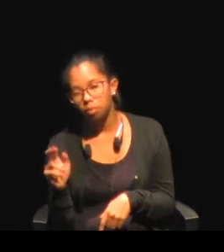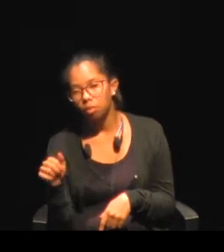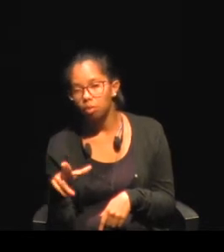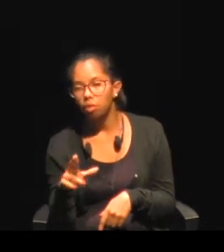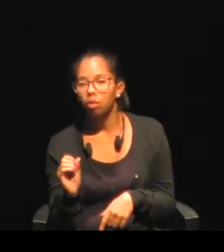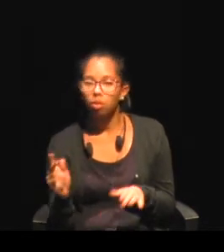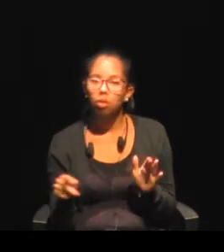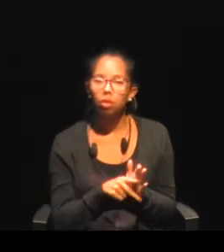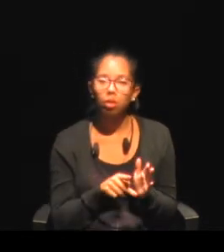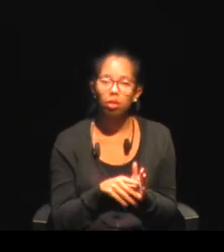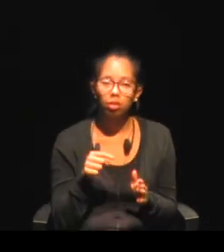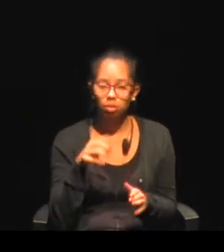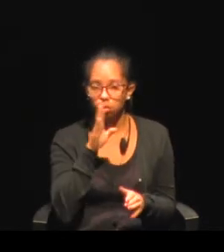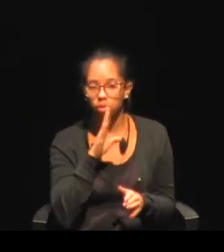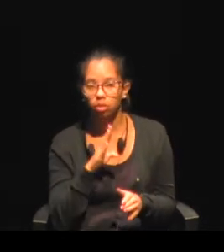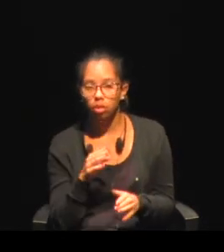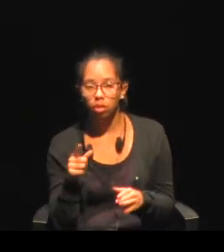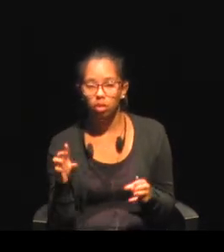brasileiro.